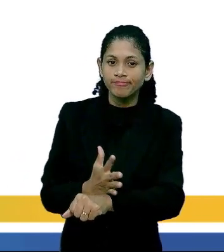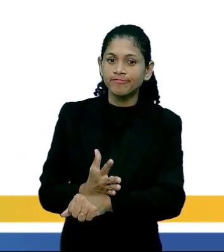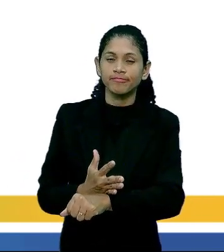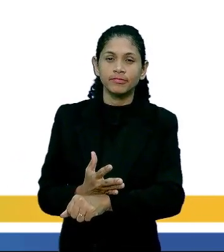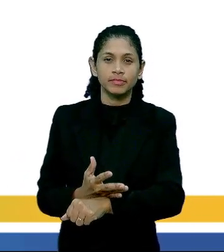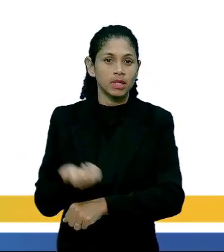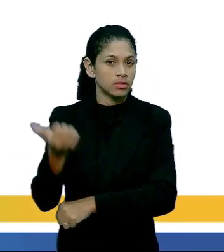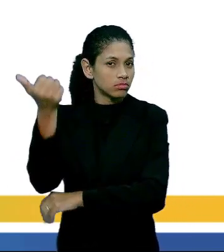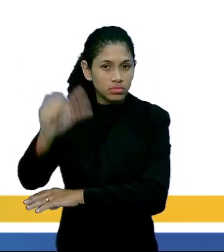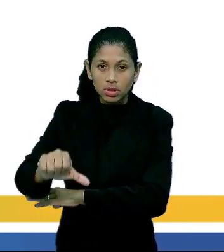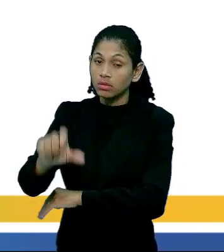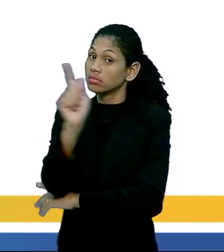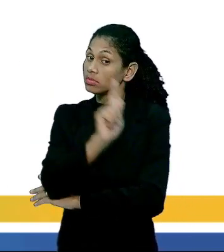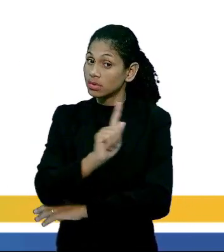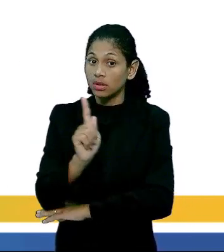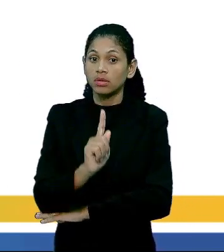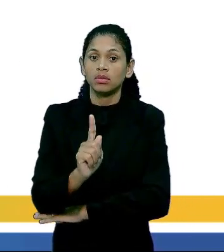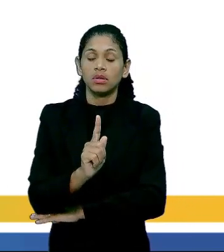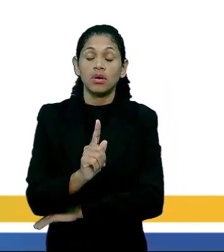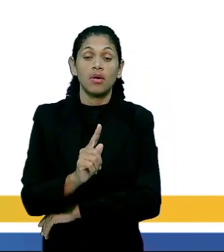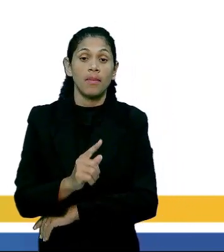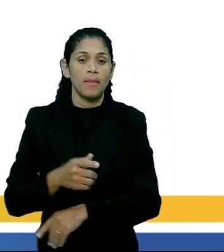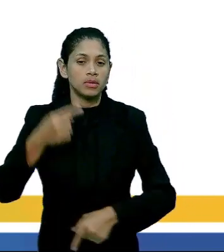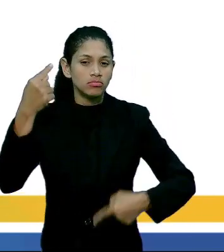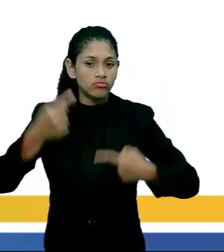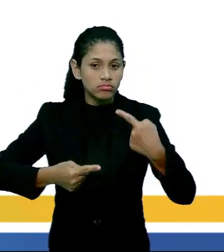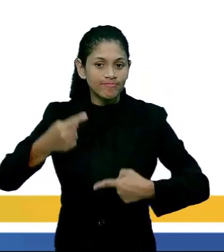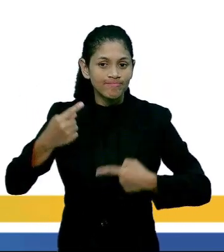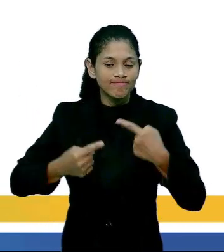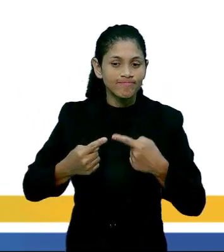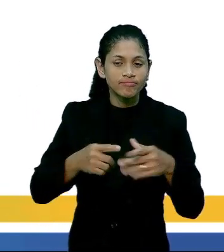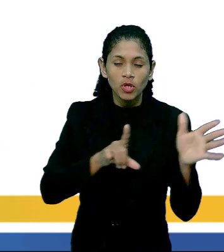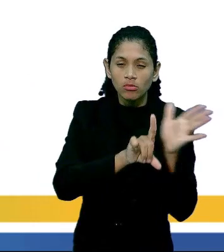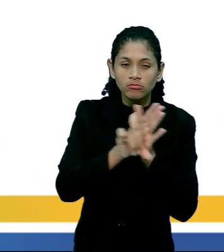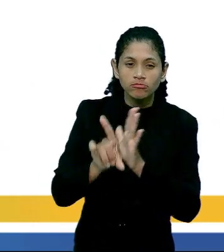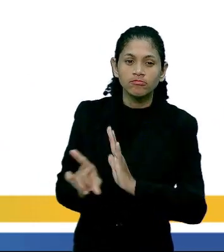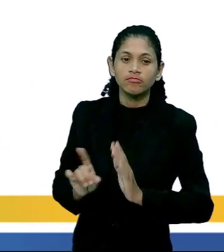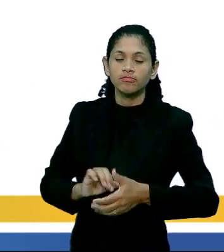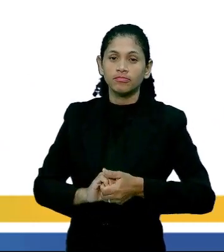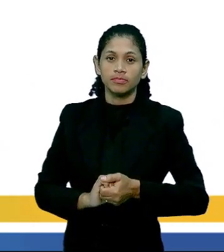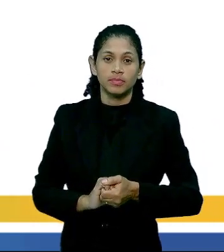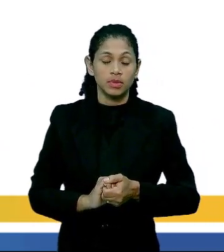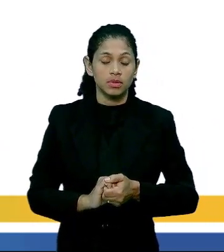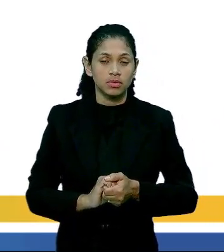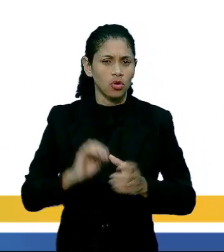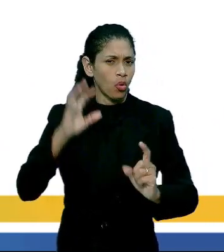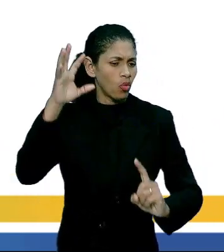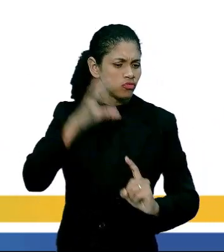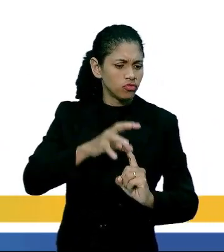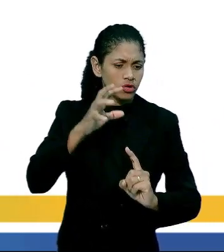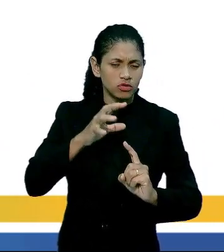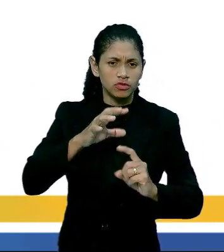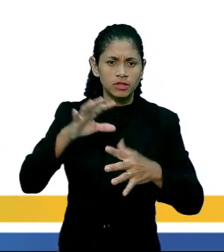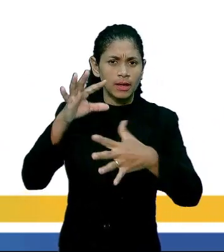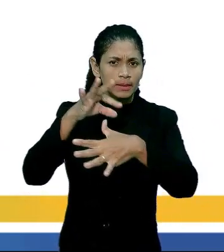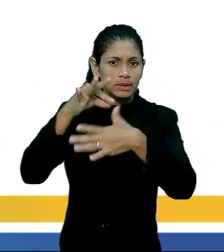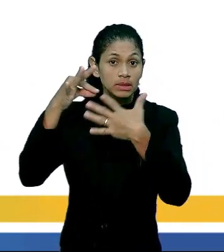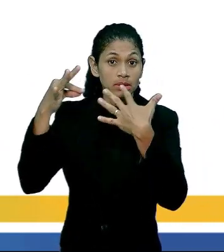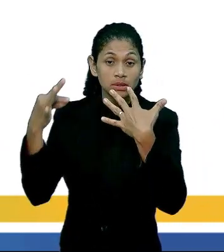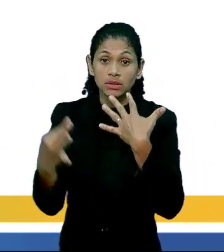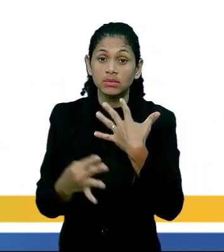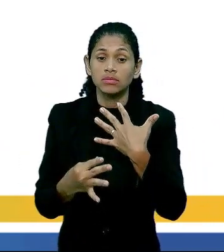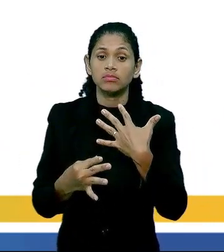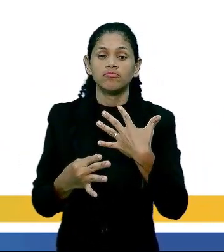expectativas culturais influenciam na saúde corporal. Sendo assim, não se deixar levar pelas mídias é o ponto crucial para uma vida